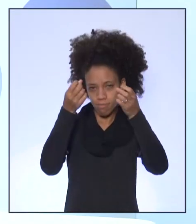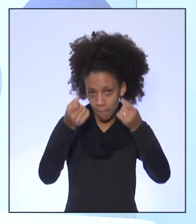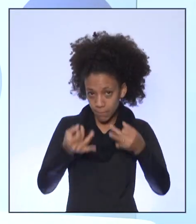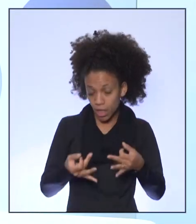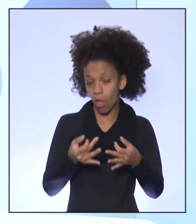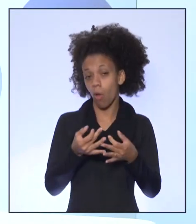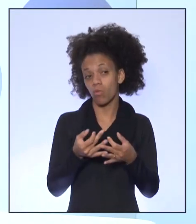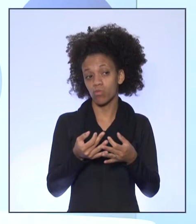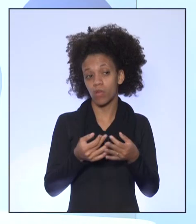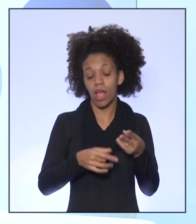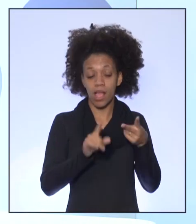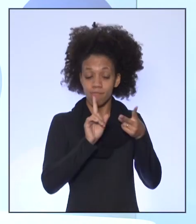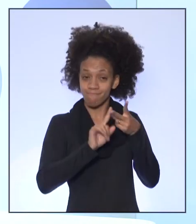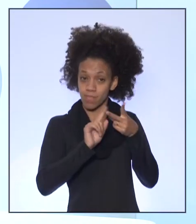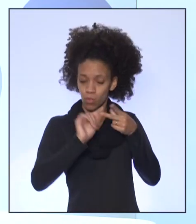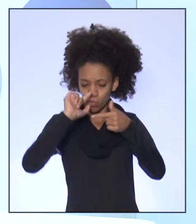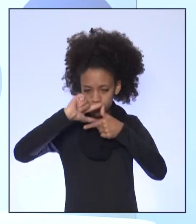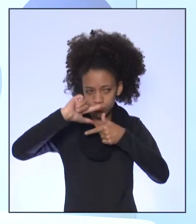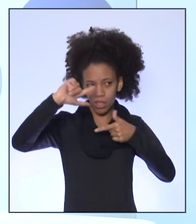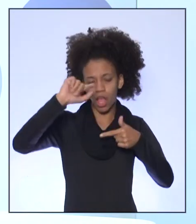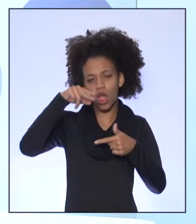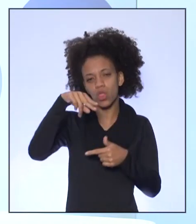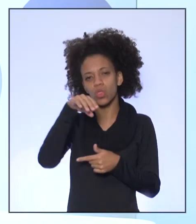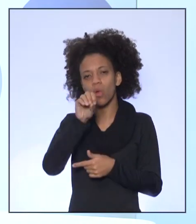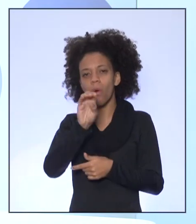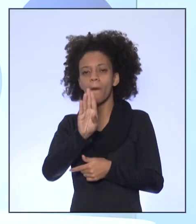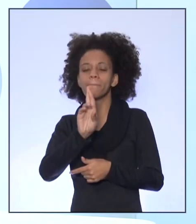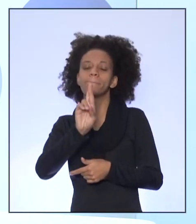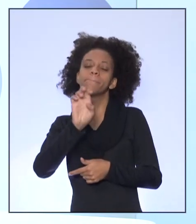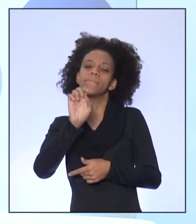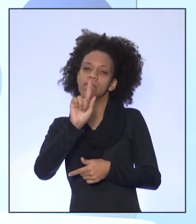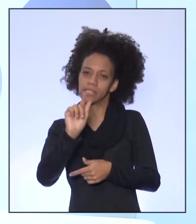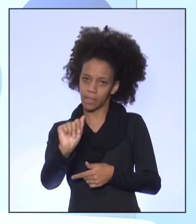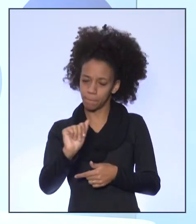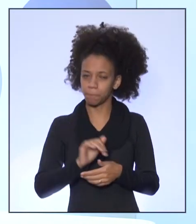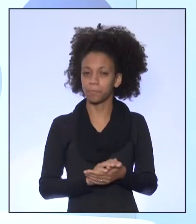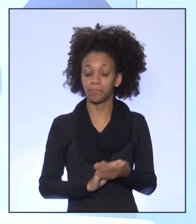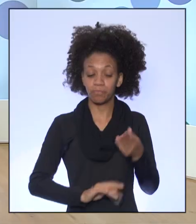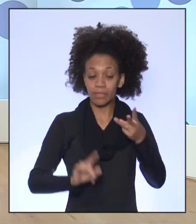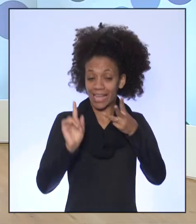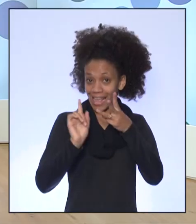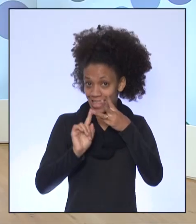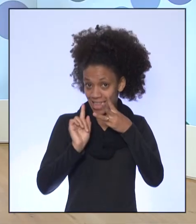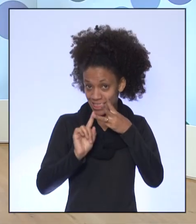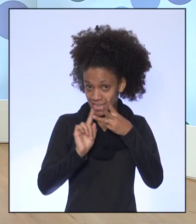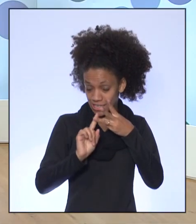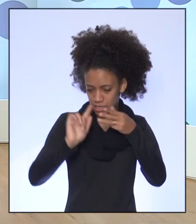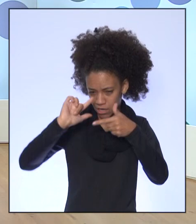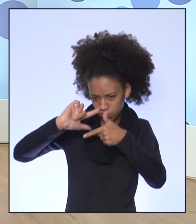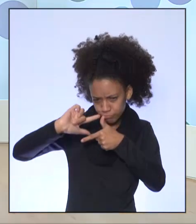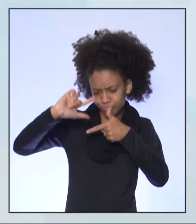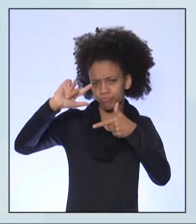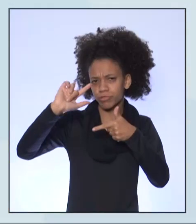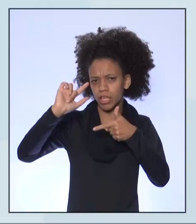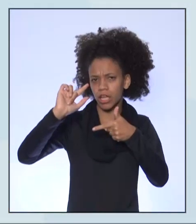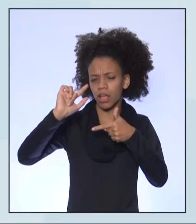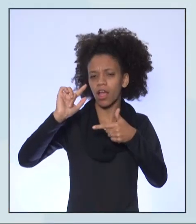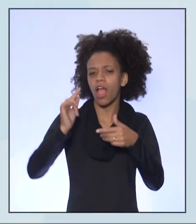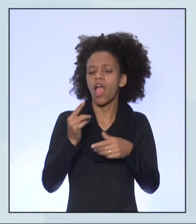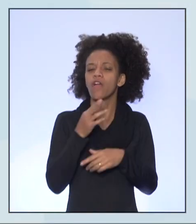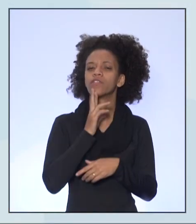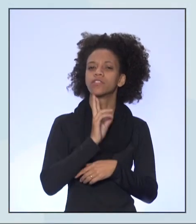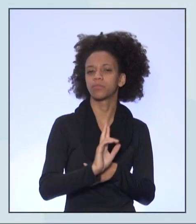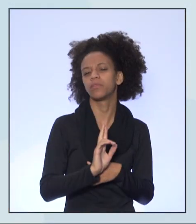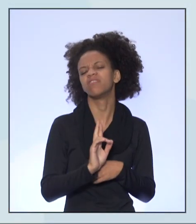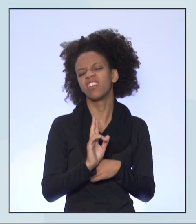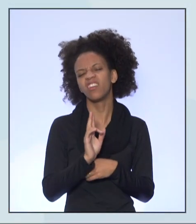segunda figura é a nobreza. Isso. E a terceira figura que carrega os dois homens, que eles